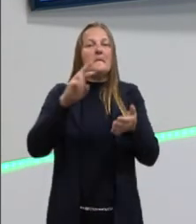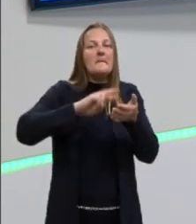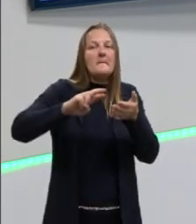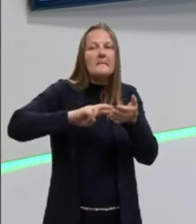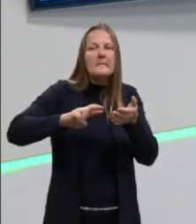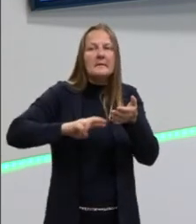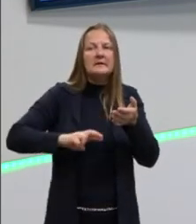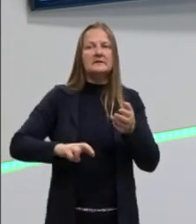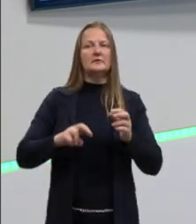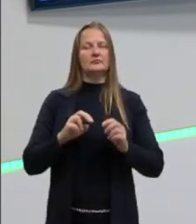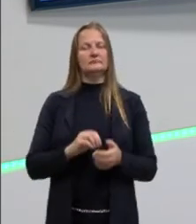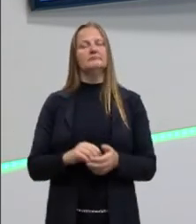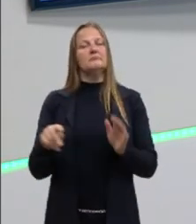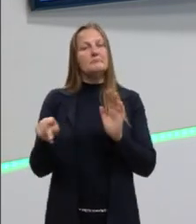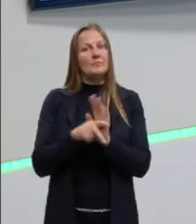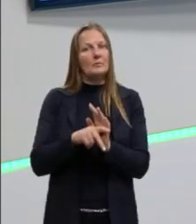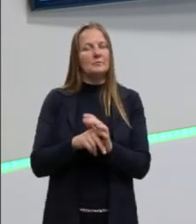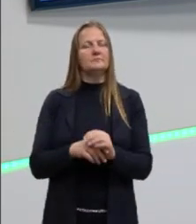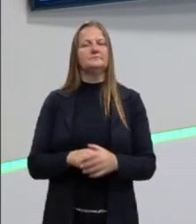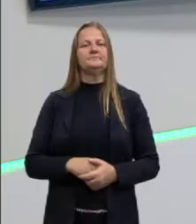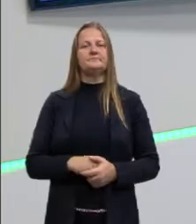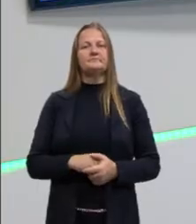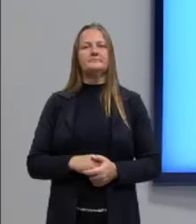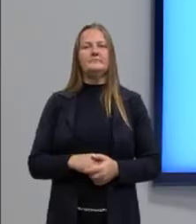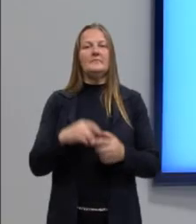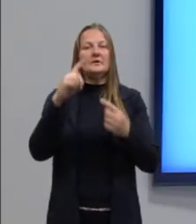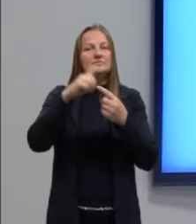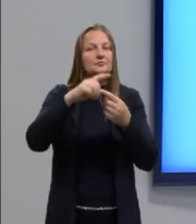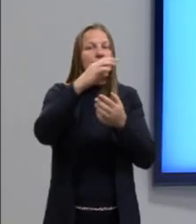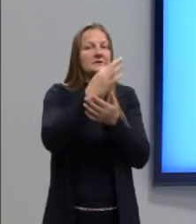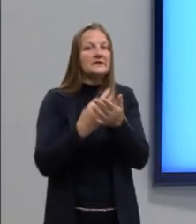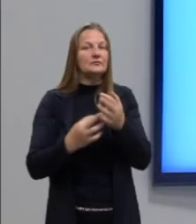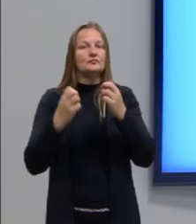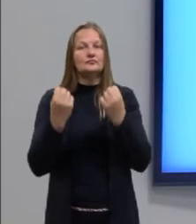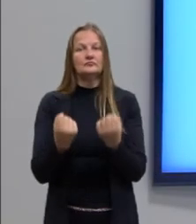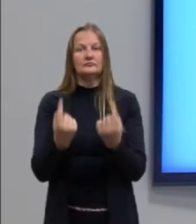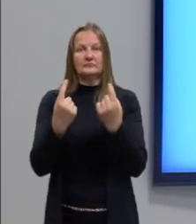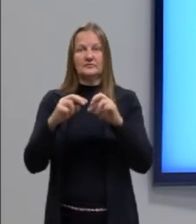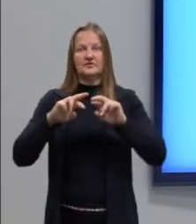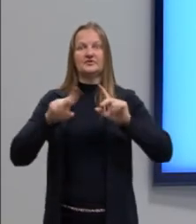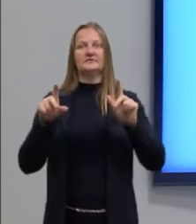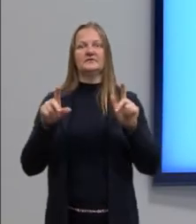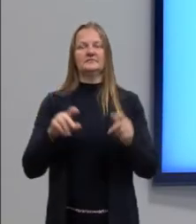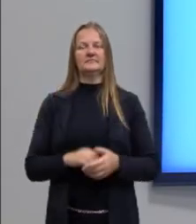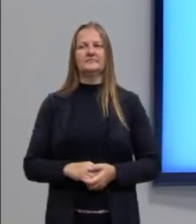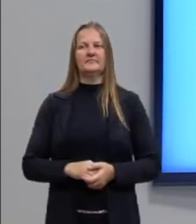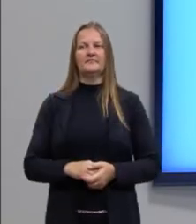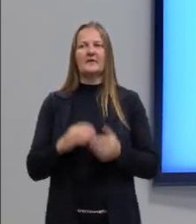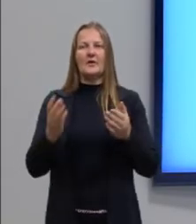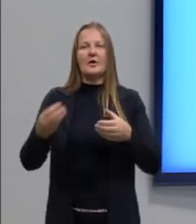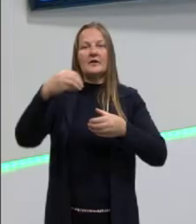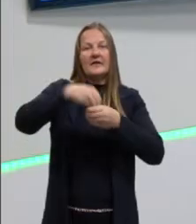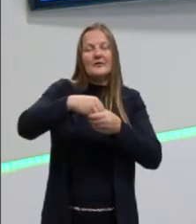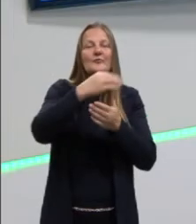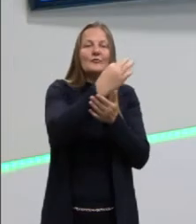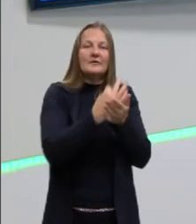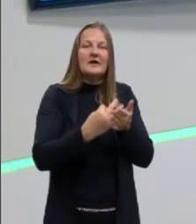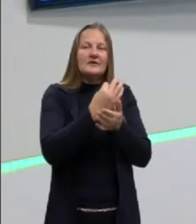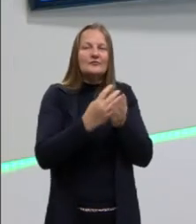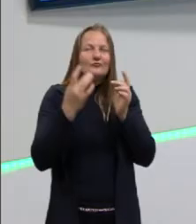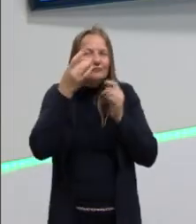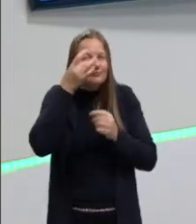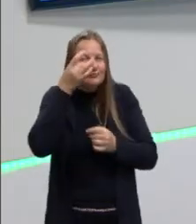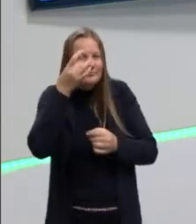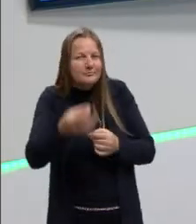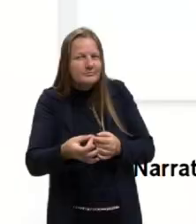então a gente percebe isso e a gente vai para dentro do texto né que é onde a gente melhora enxerga